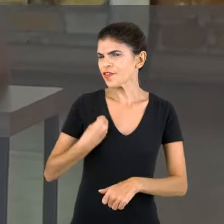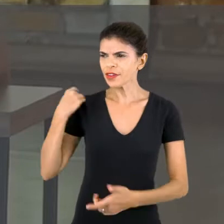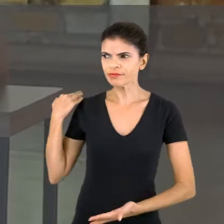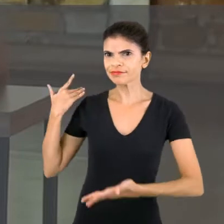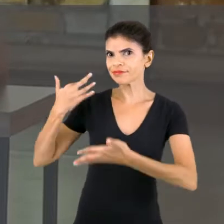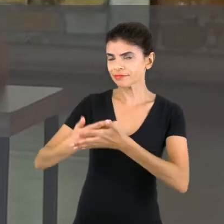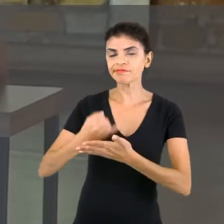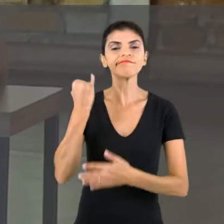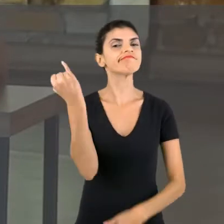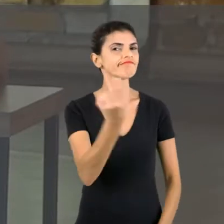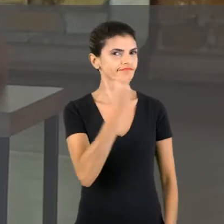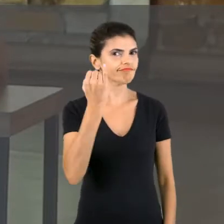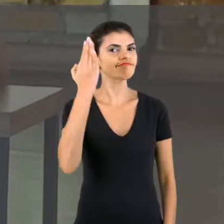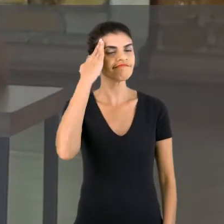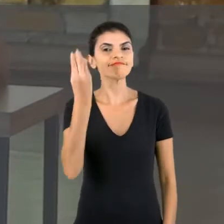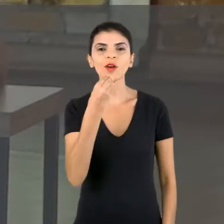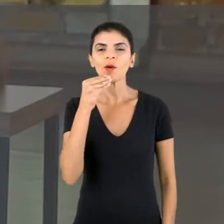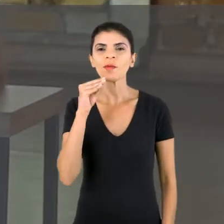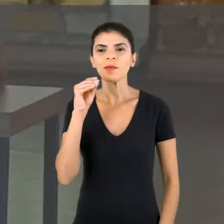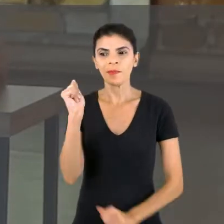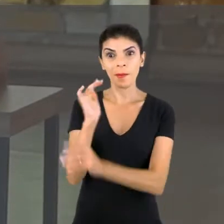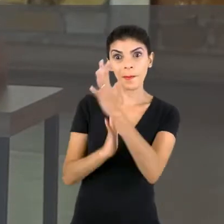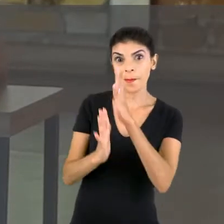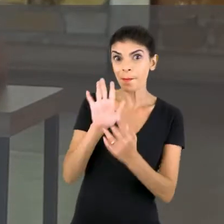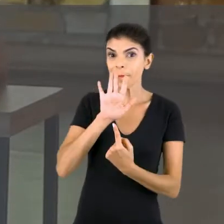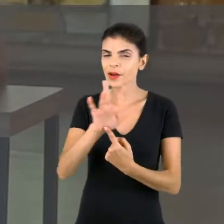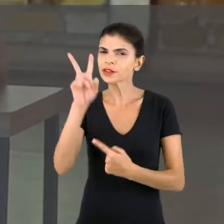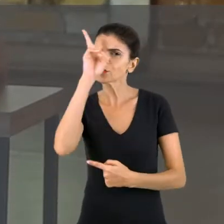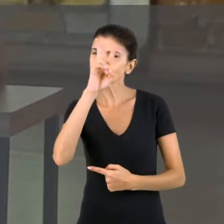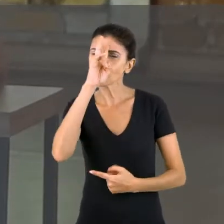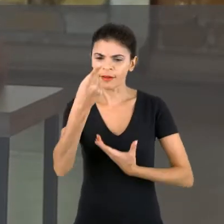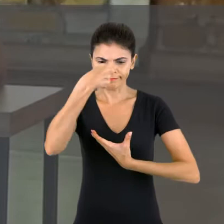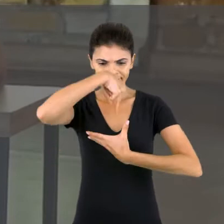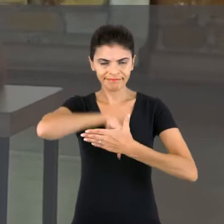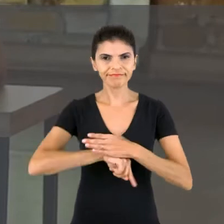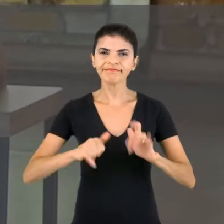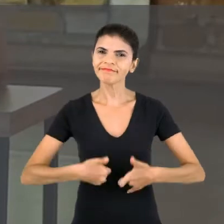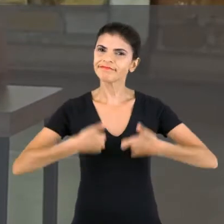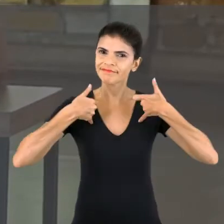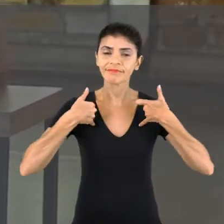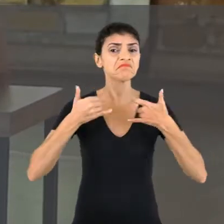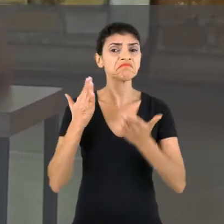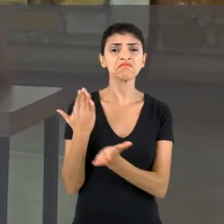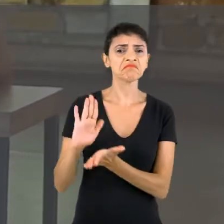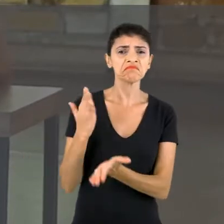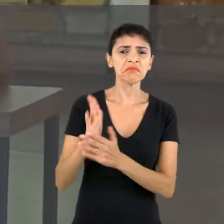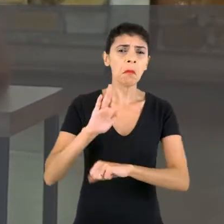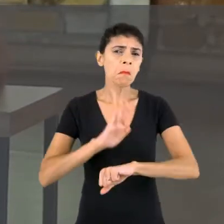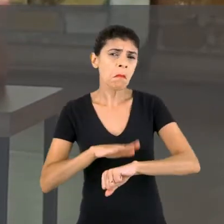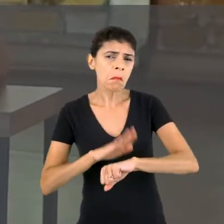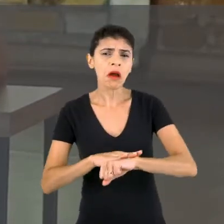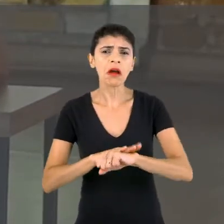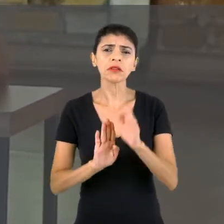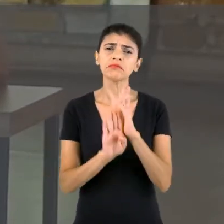sobre a história de vocês. É muito importante saber falar sobre as histórias de vocês. Muito importante ter orgulho sobre essa história, não